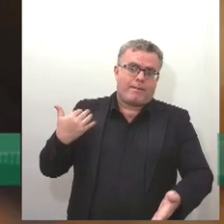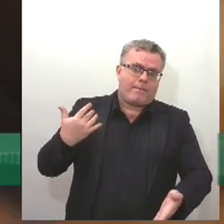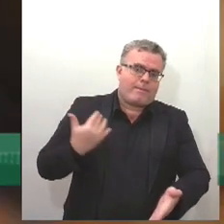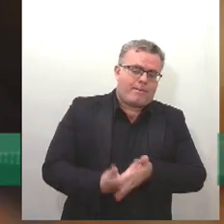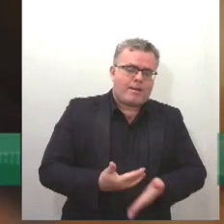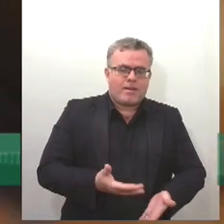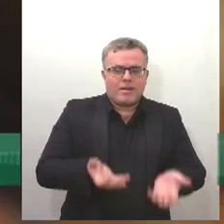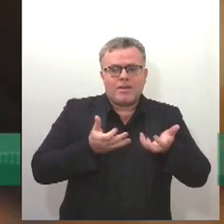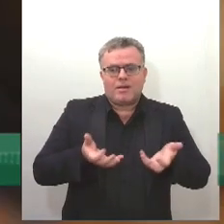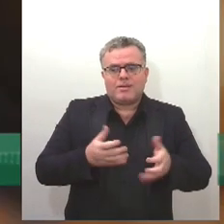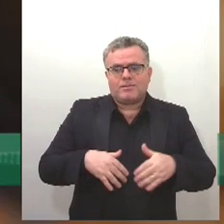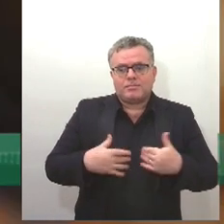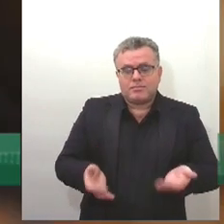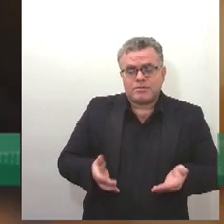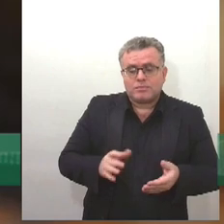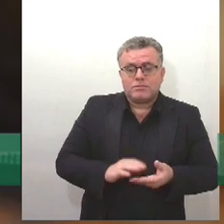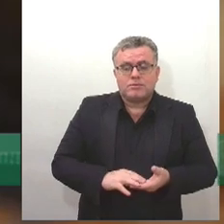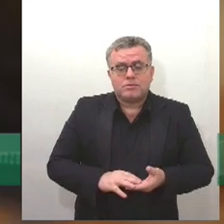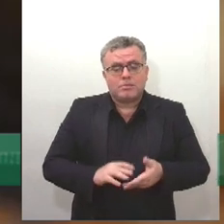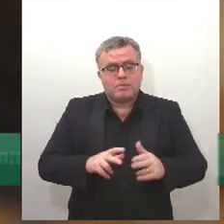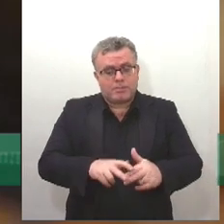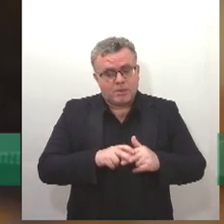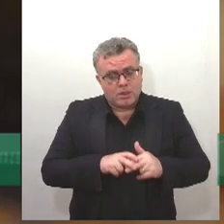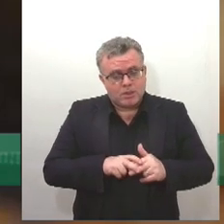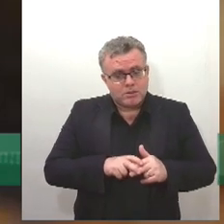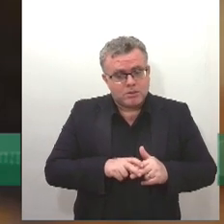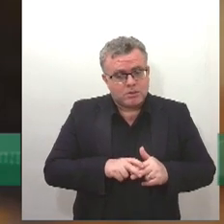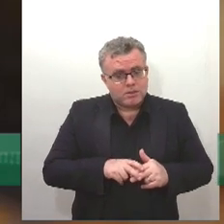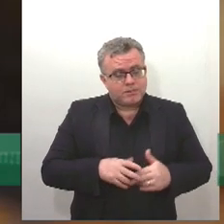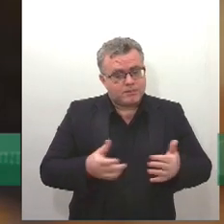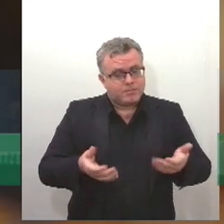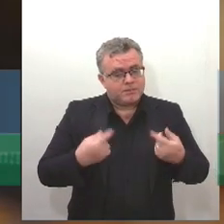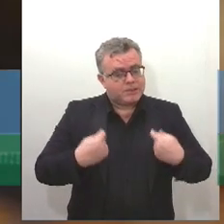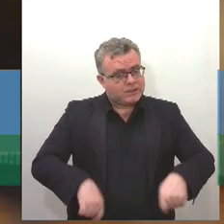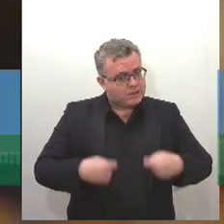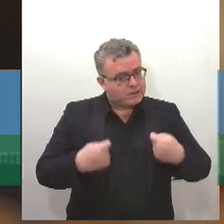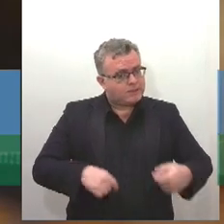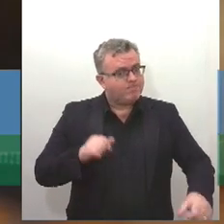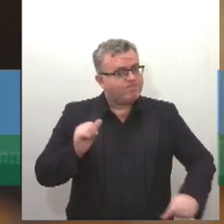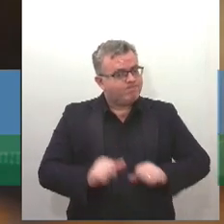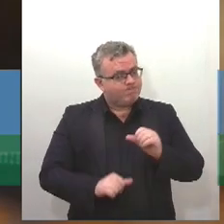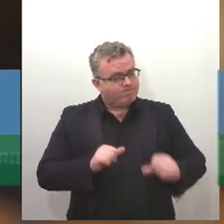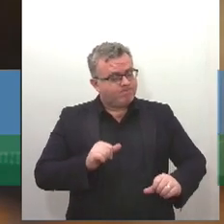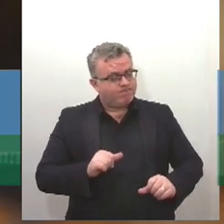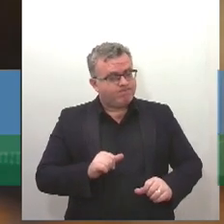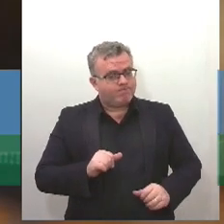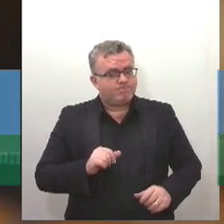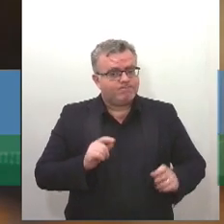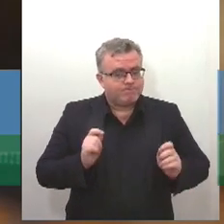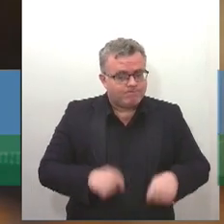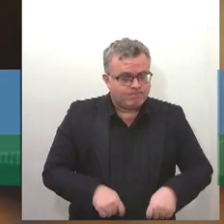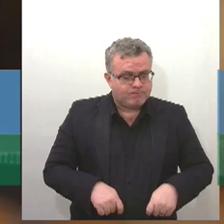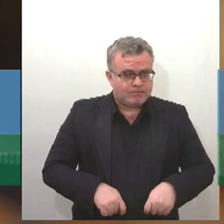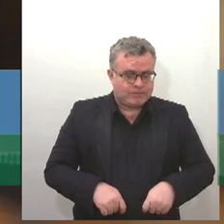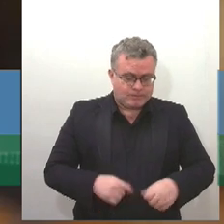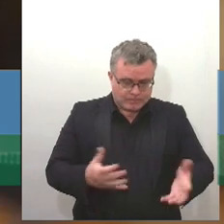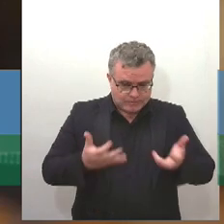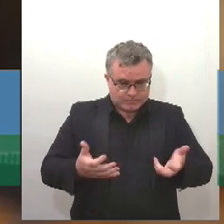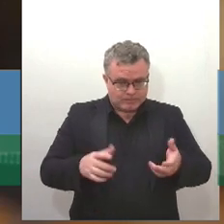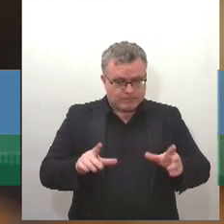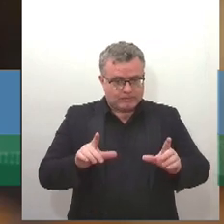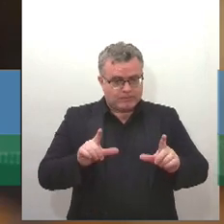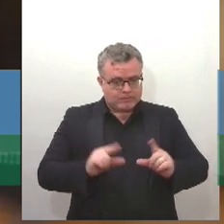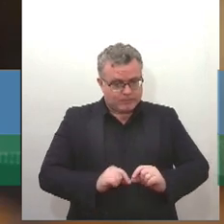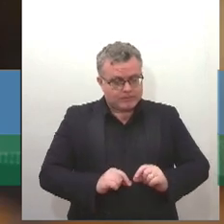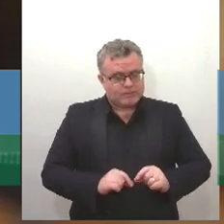feita então nós precisamos de uma reforma tributária esta reforma busca mais simplificação